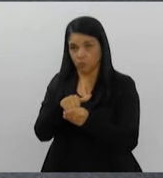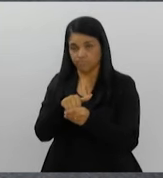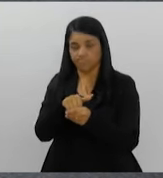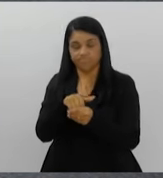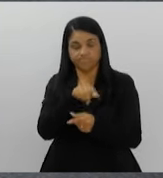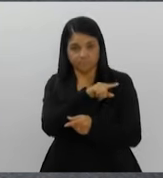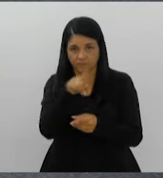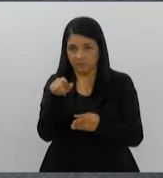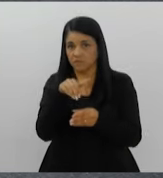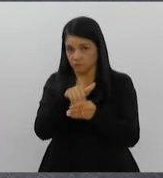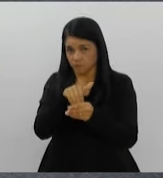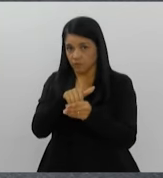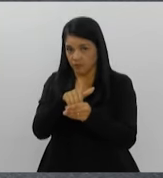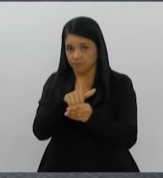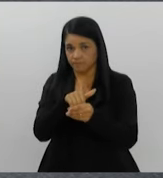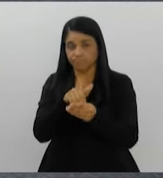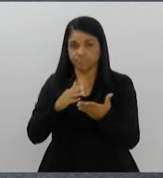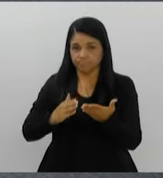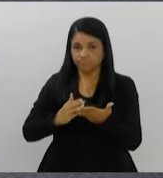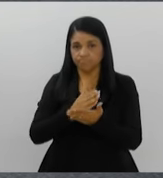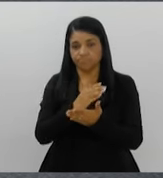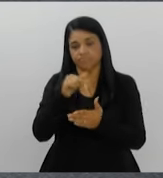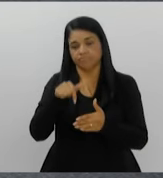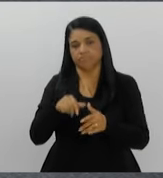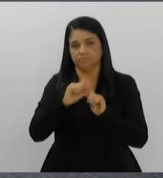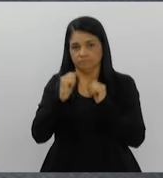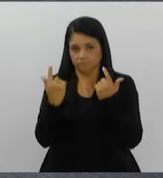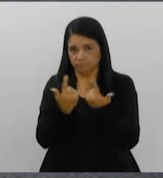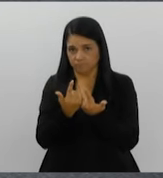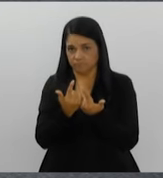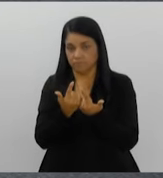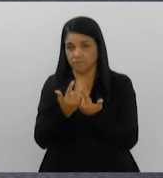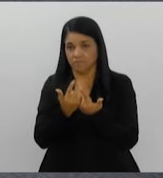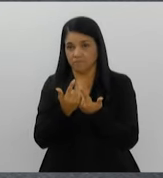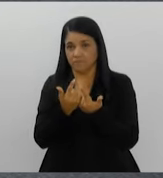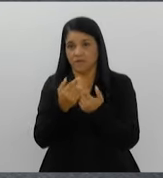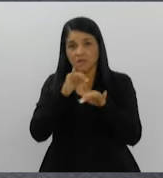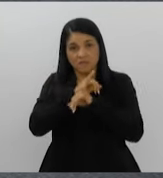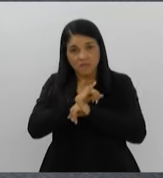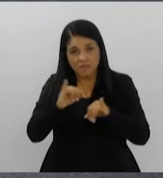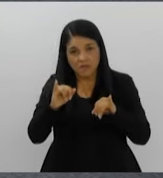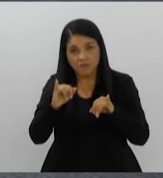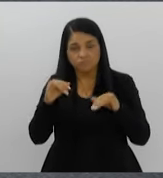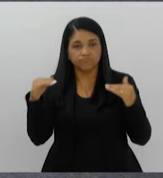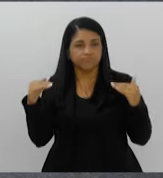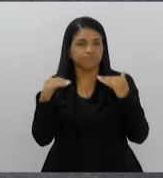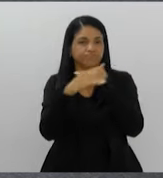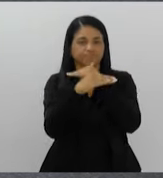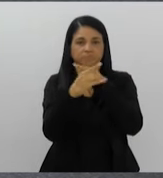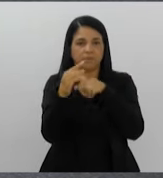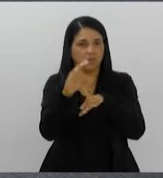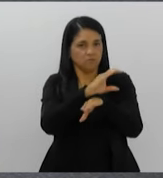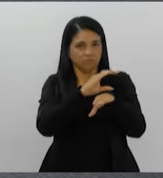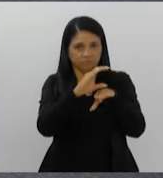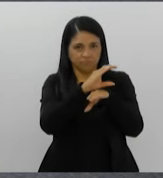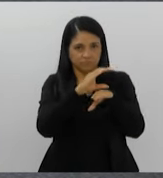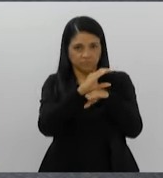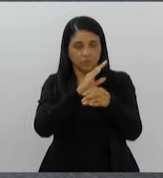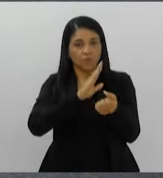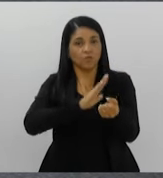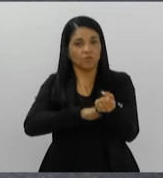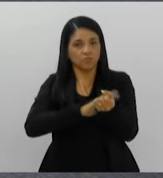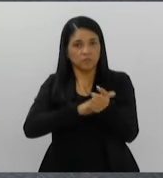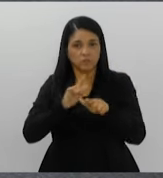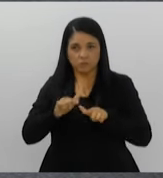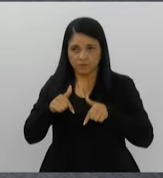Excelências votaram, aprovada para essa casa e declarada inconstitucional por vício de